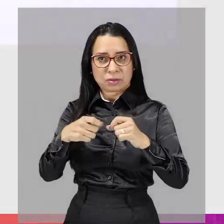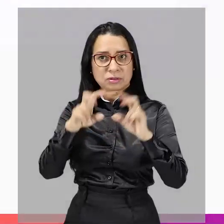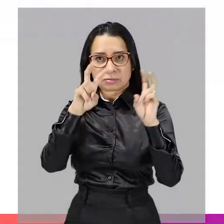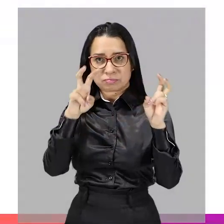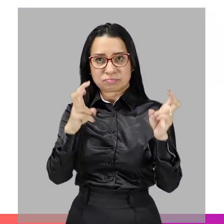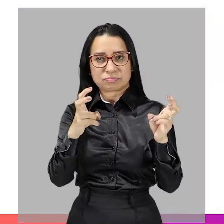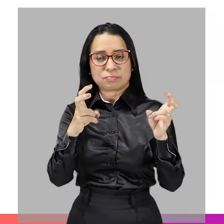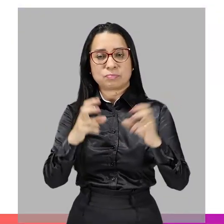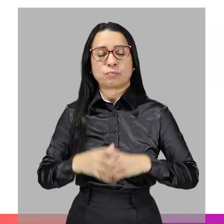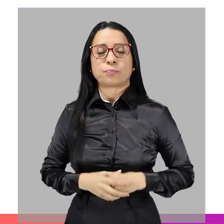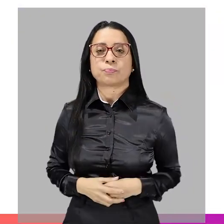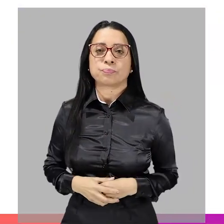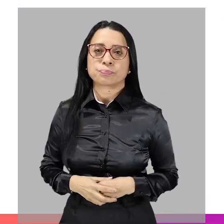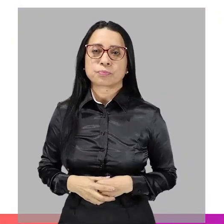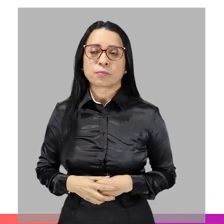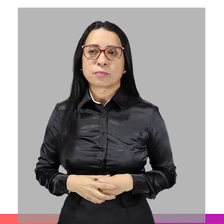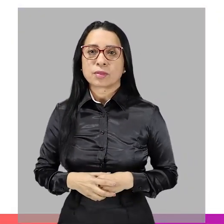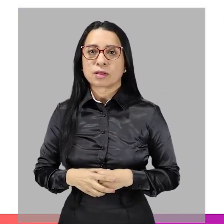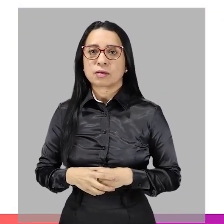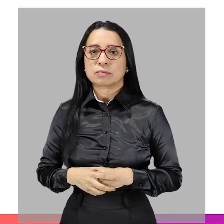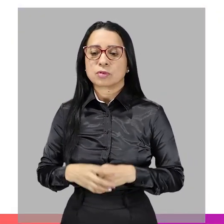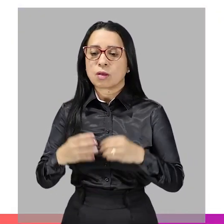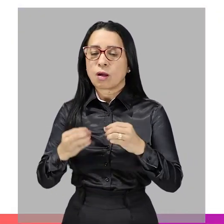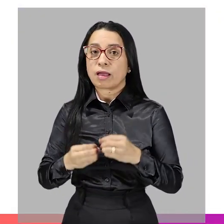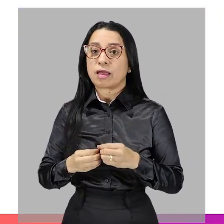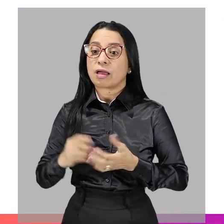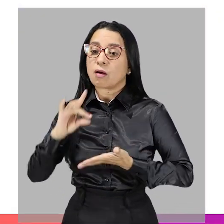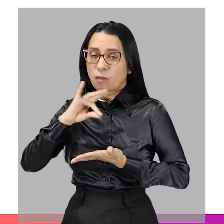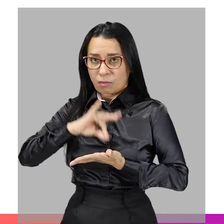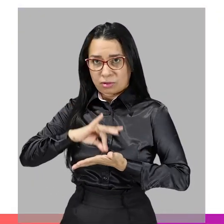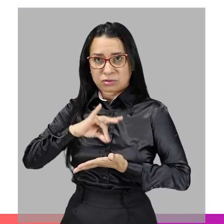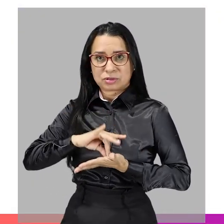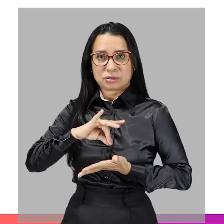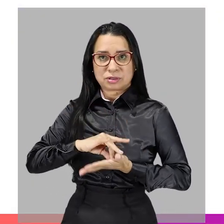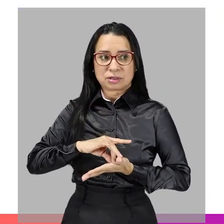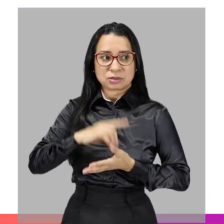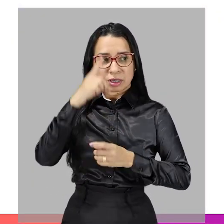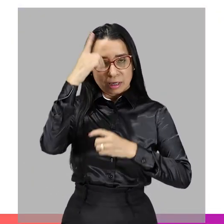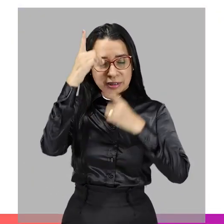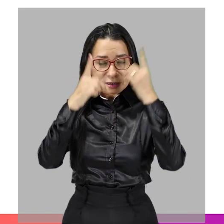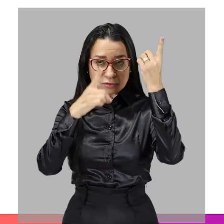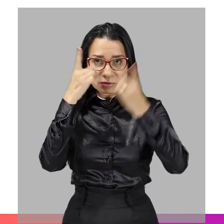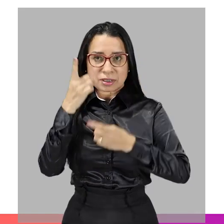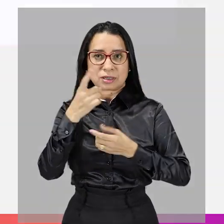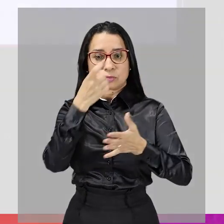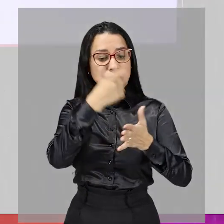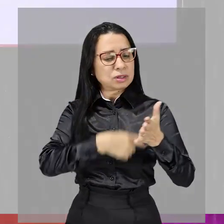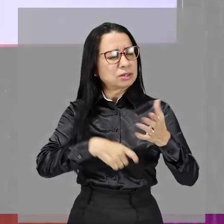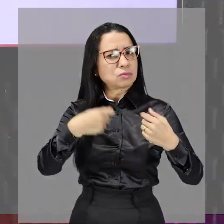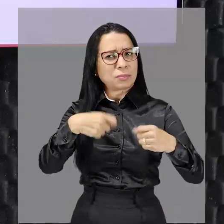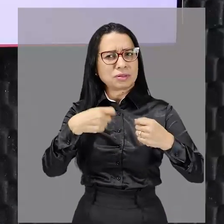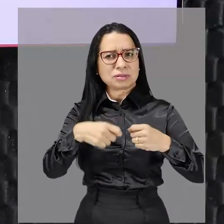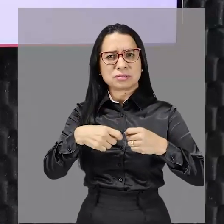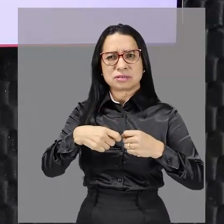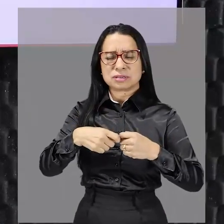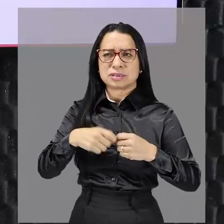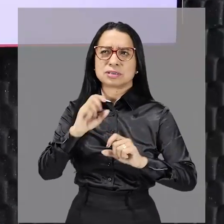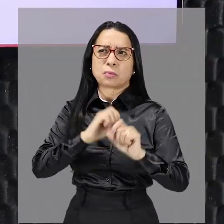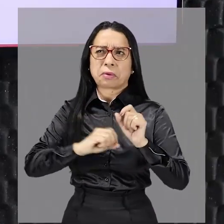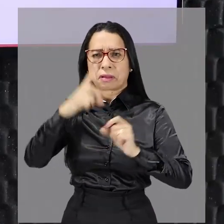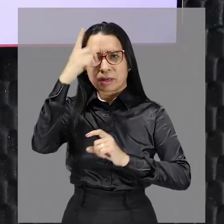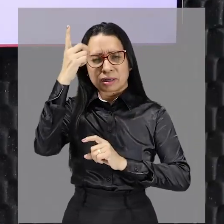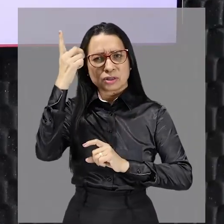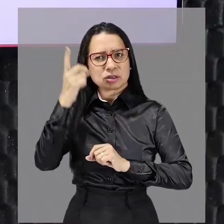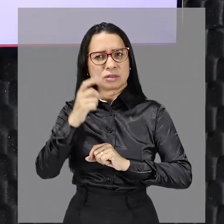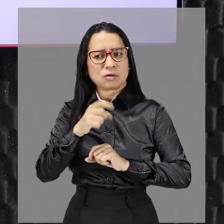título. Originalidade e criatividade. O texto de vocês precisa ser original e criativo. Vocês